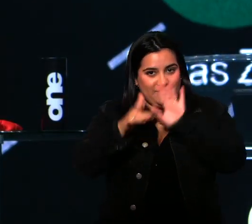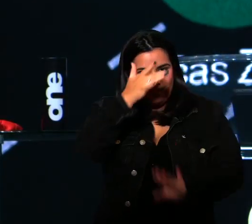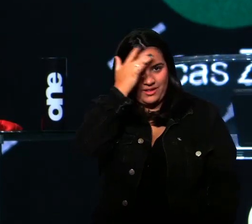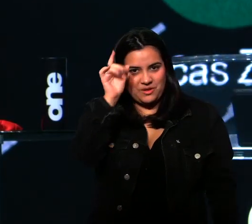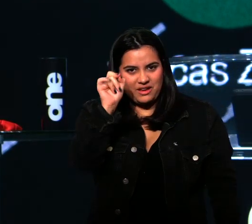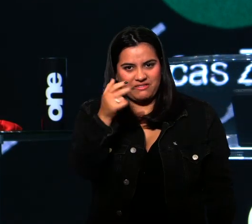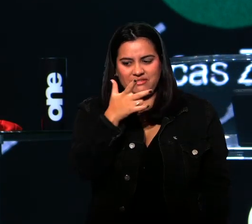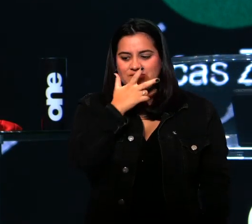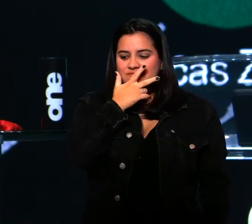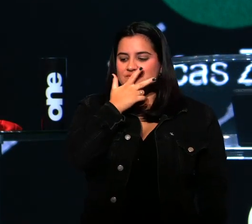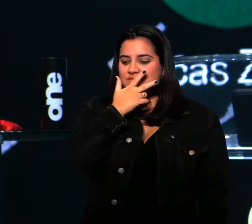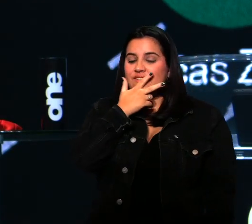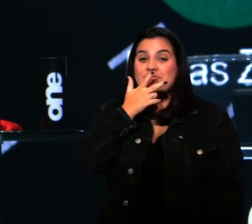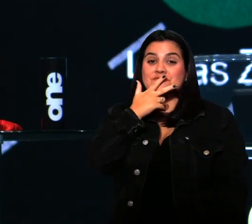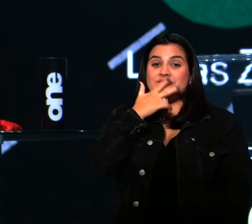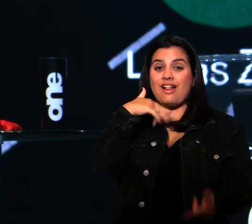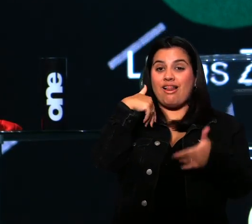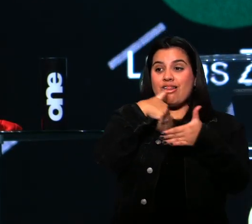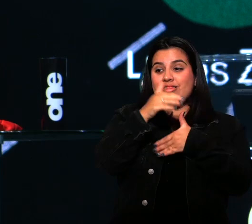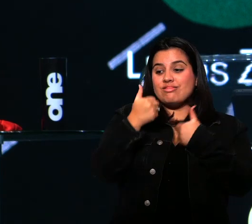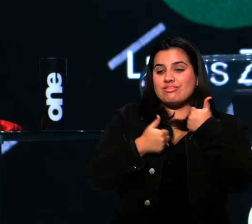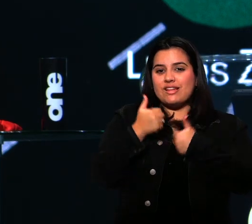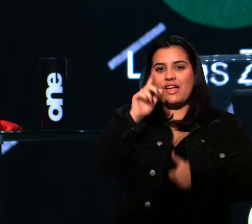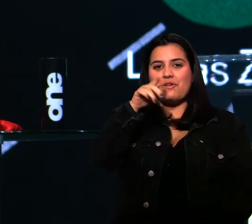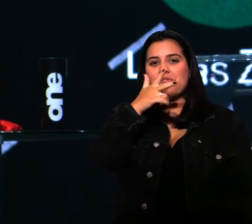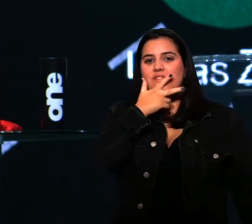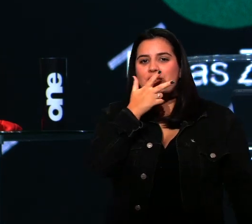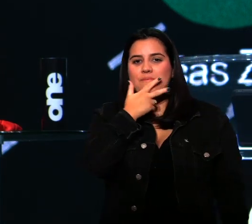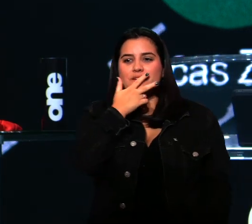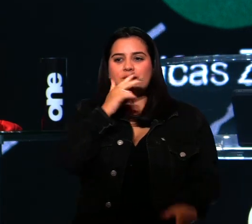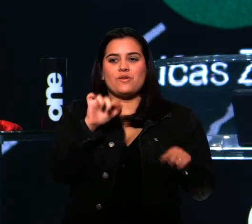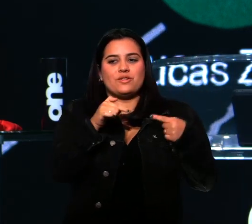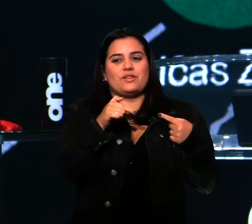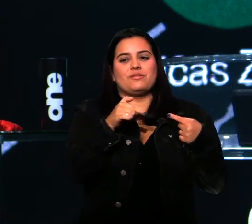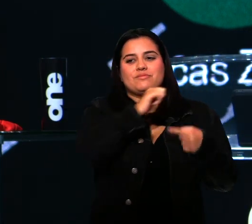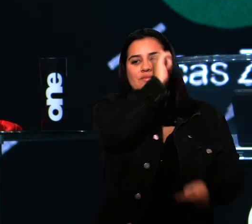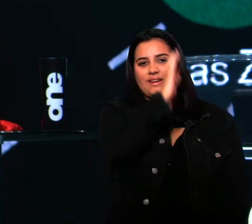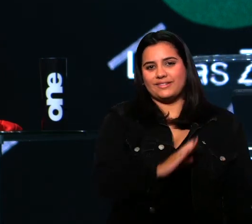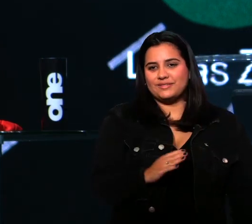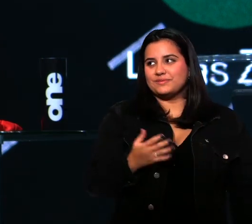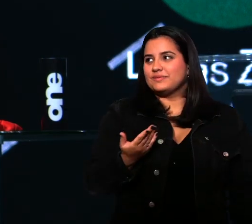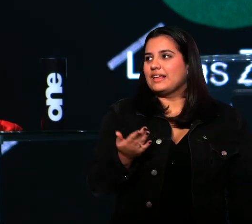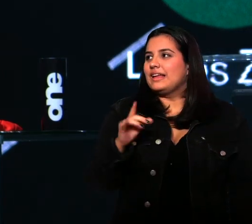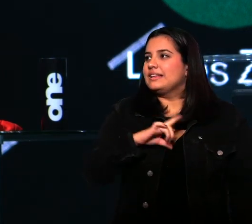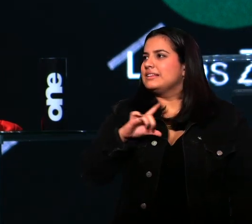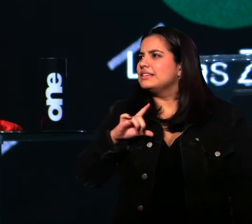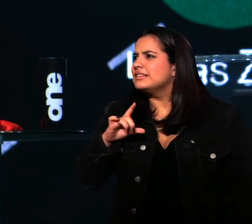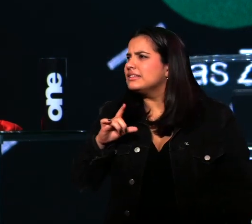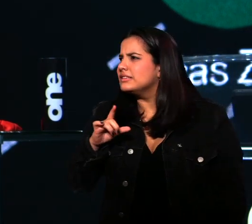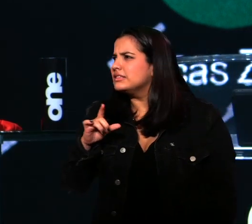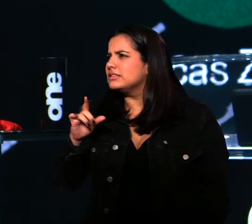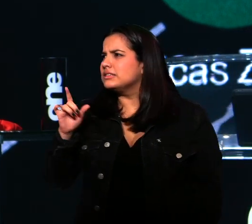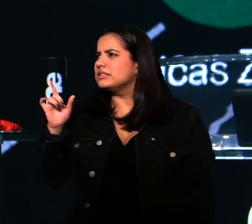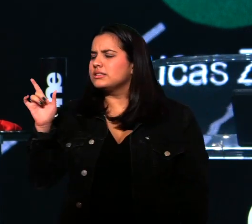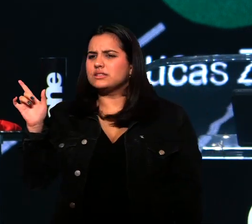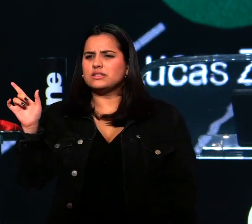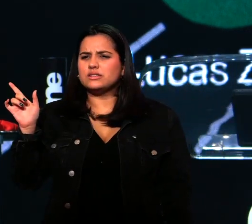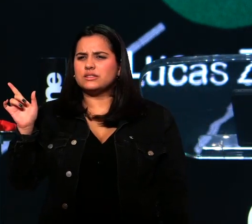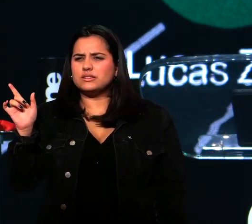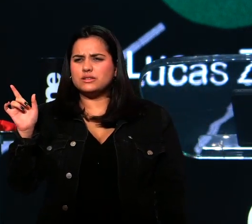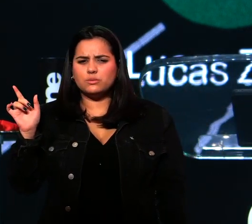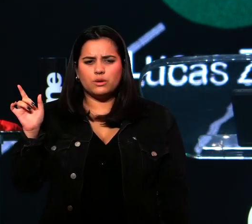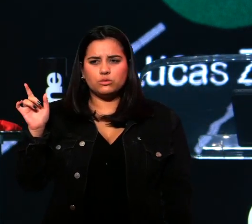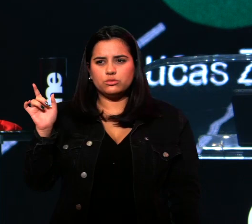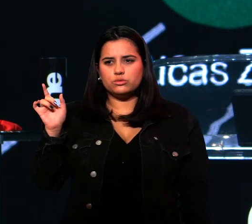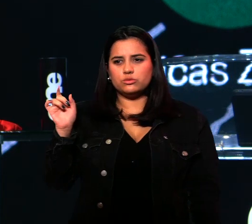negócio, né? Quando o Flamengo joga, é o Flamengo contra o resto do Brasil, né? Mas tudo bem. Tem desse aqui também, gente, aí não?